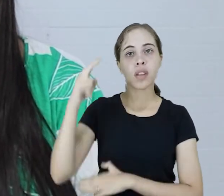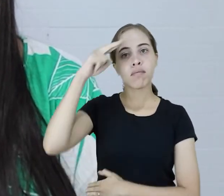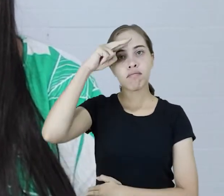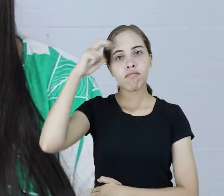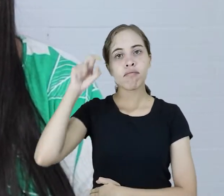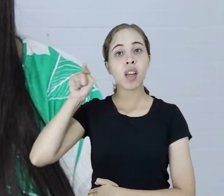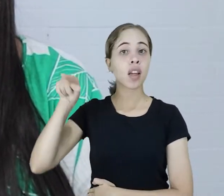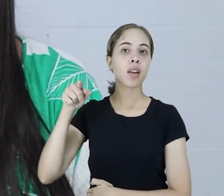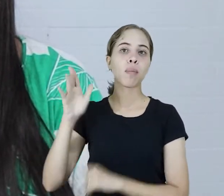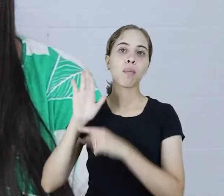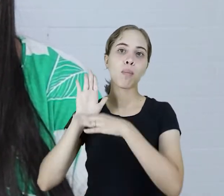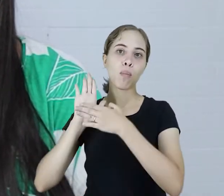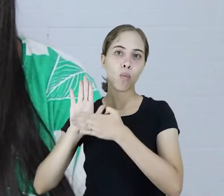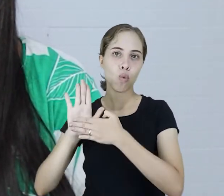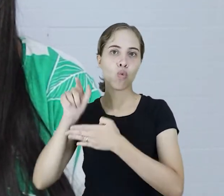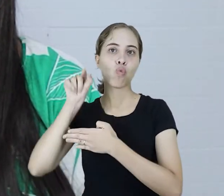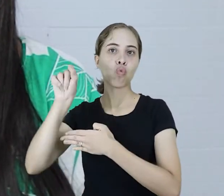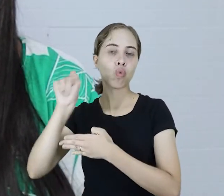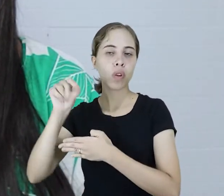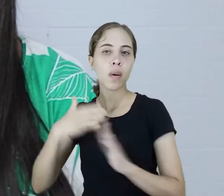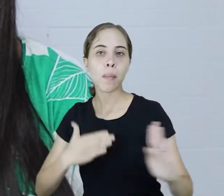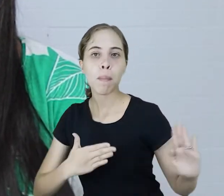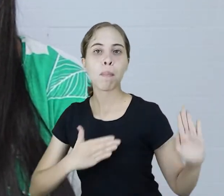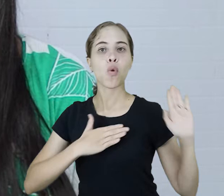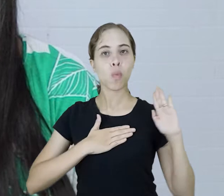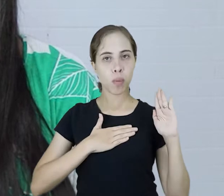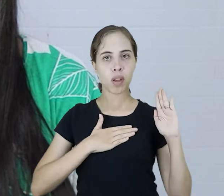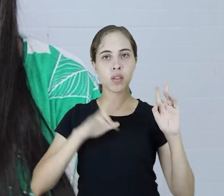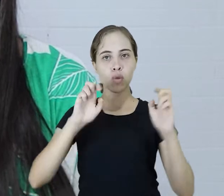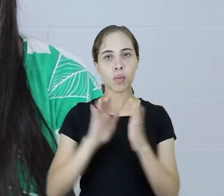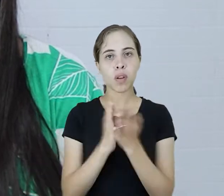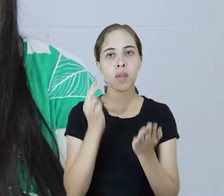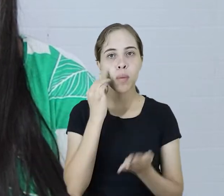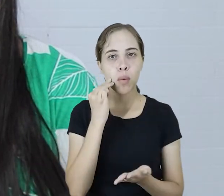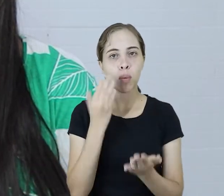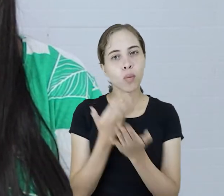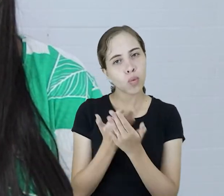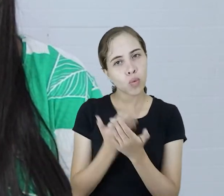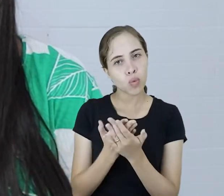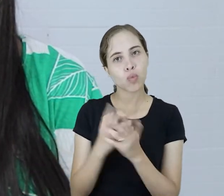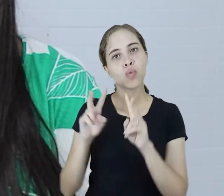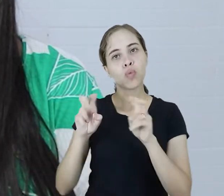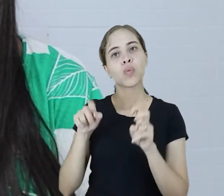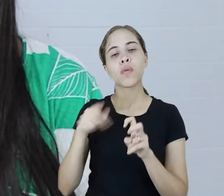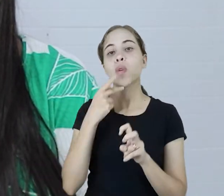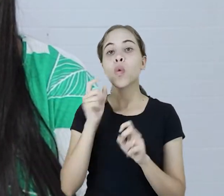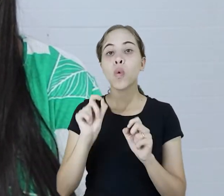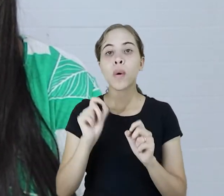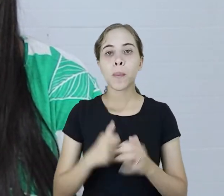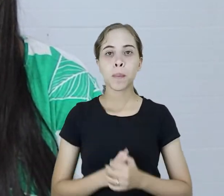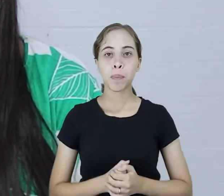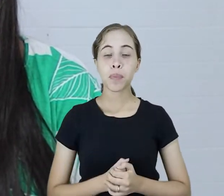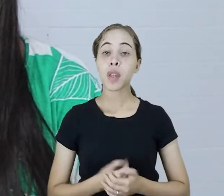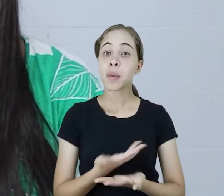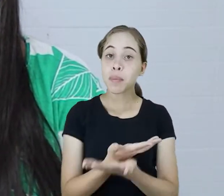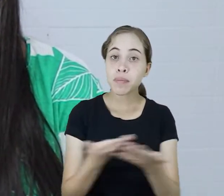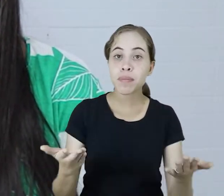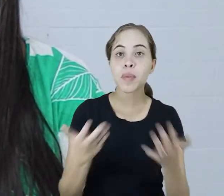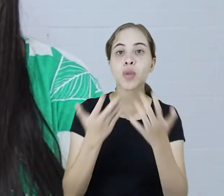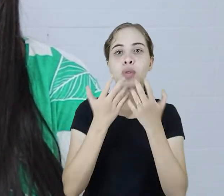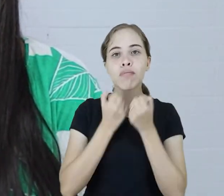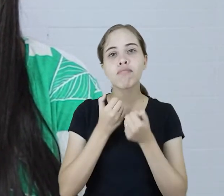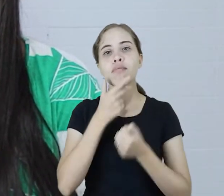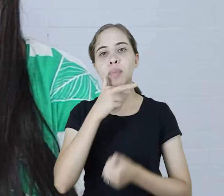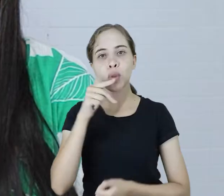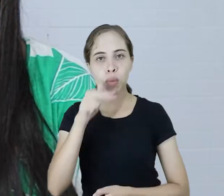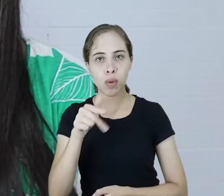fez uma promessa quanto ao estudo do livro de Mórmon. E ele disse o seguinte: meus queridos irmãos e irmãs,